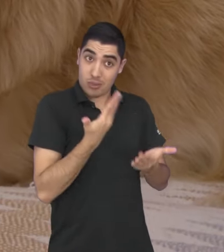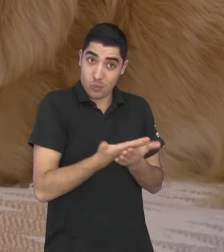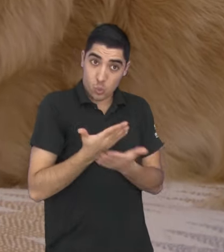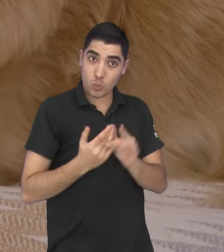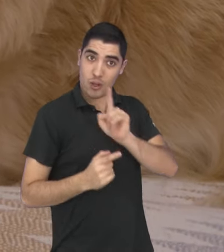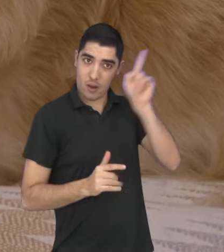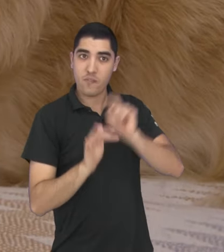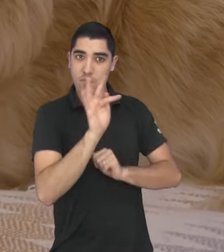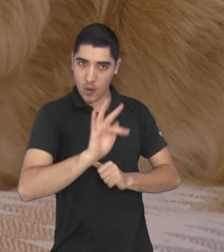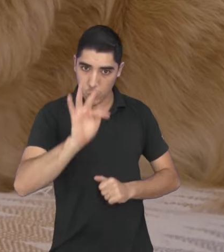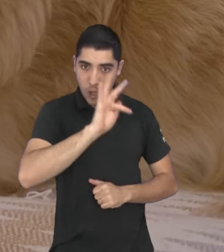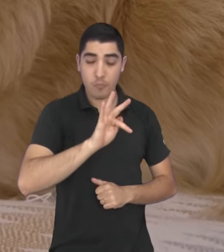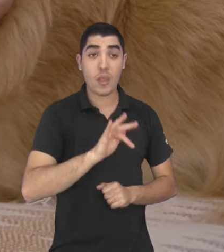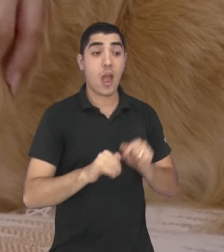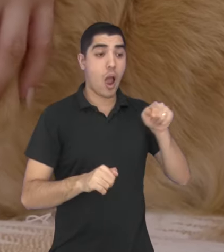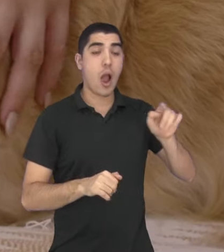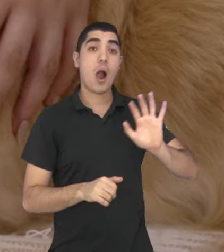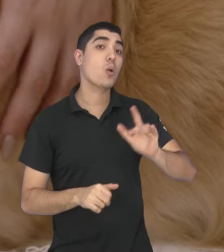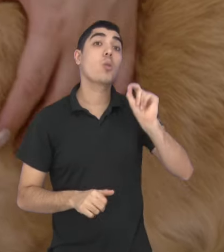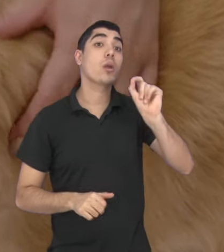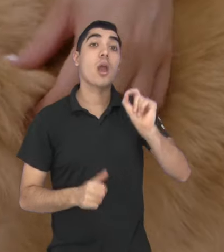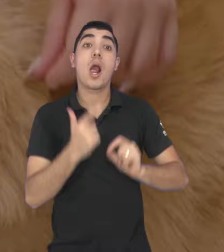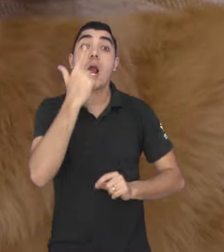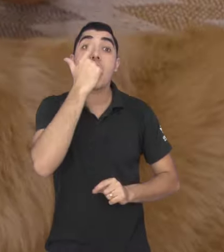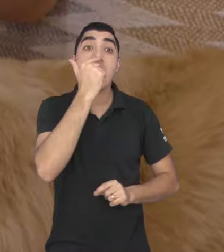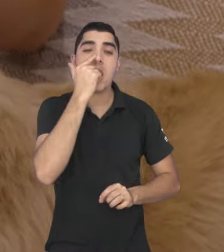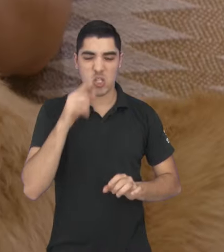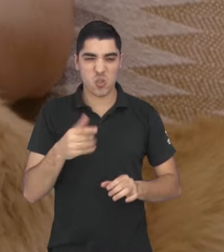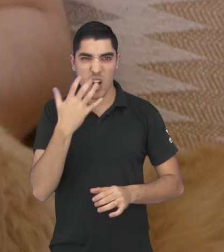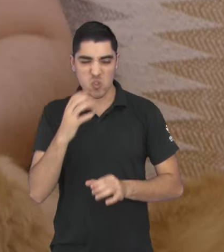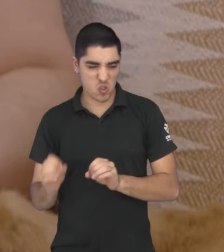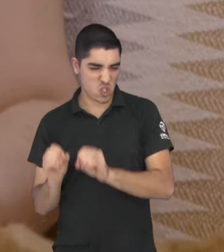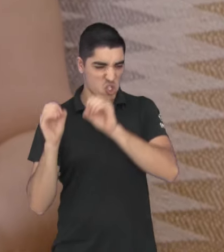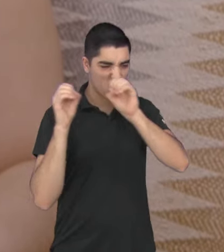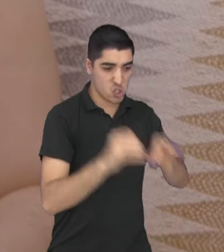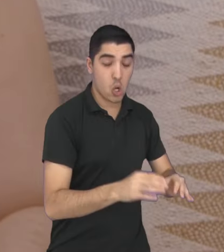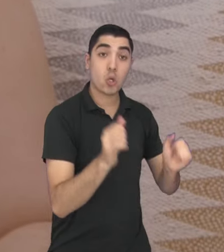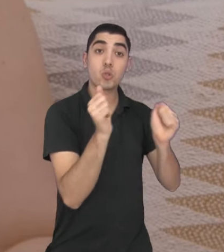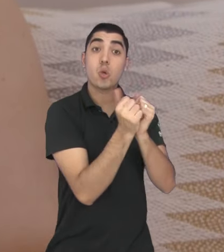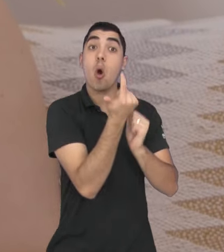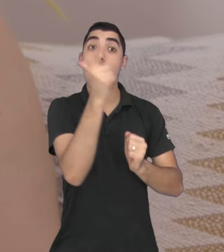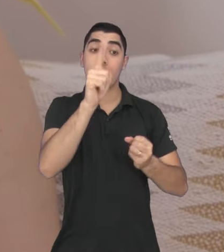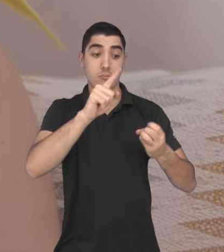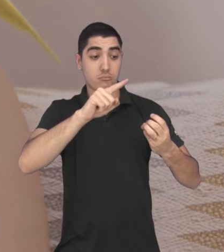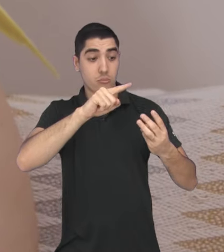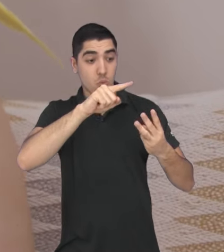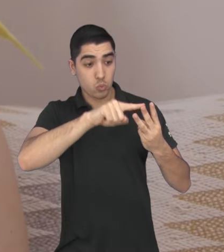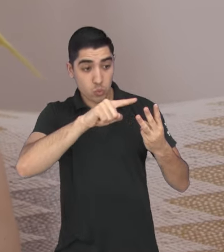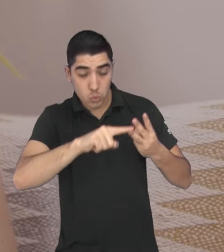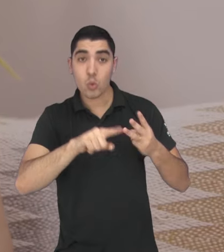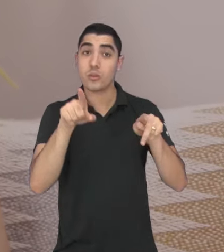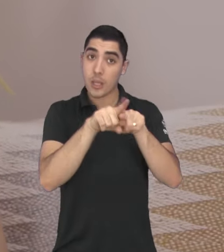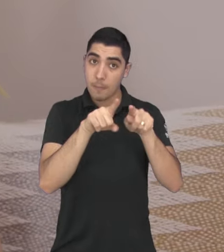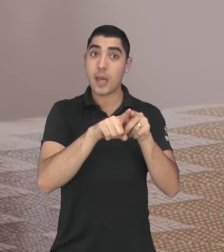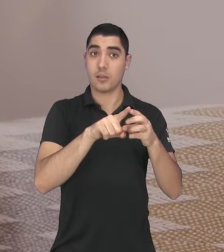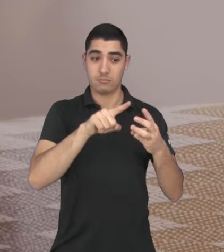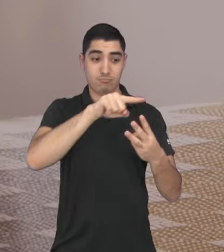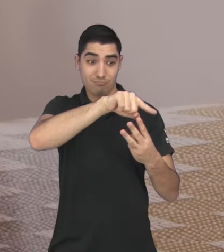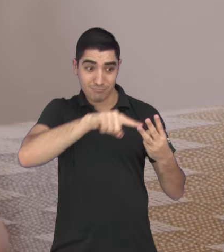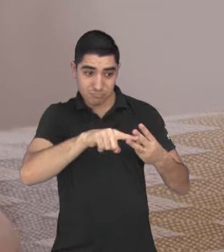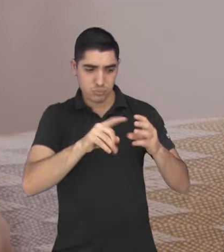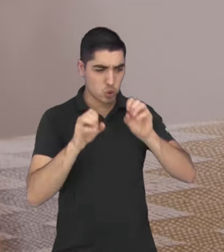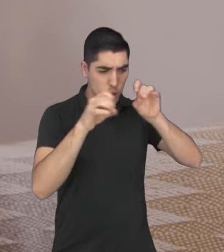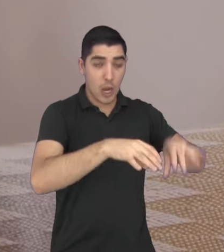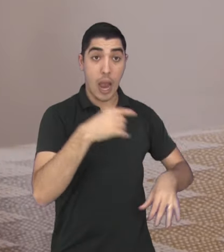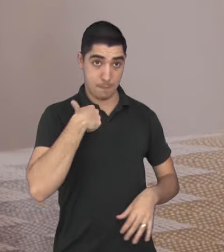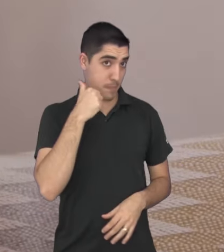e ele foi jogado dentro de uma lata de lixo, junto com outros dois cachorrinhos. E aí a minha irmã passou e